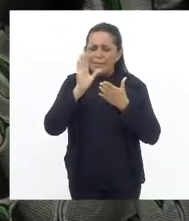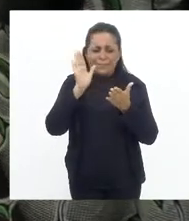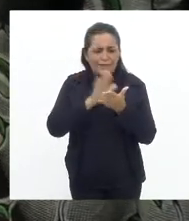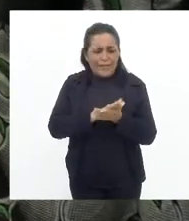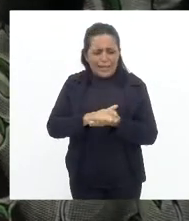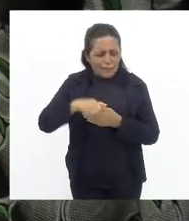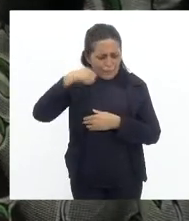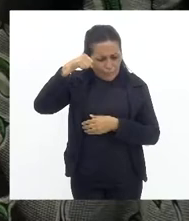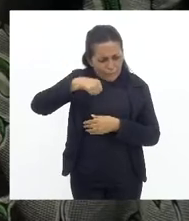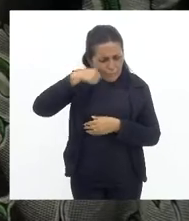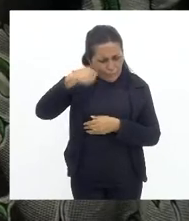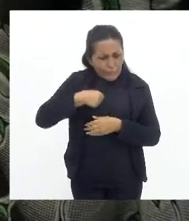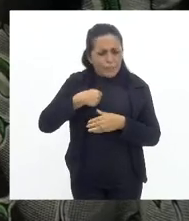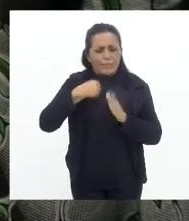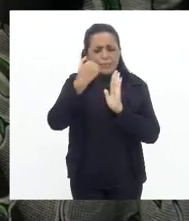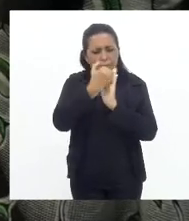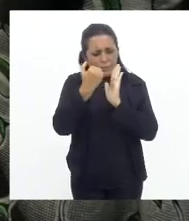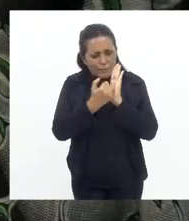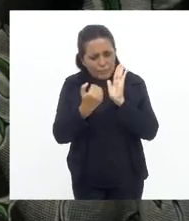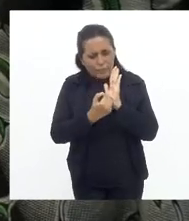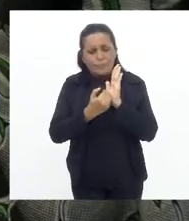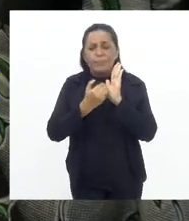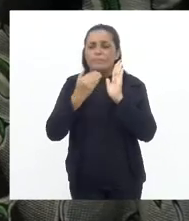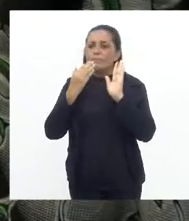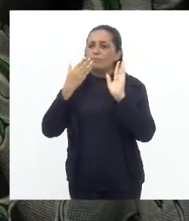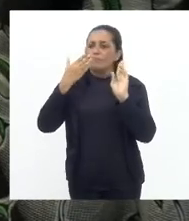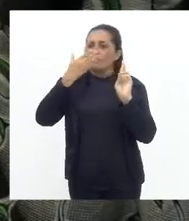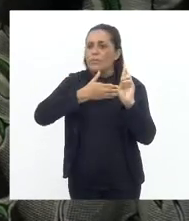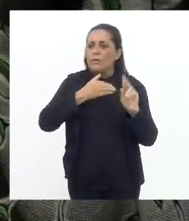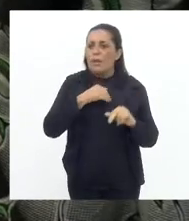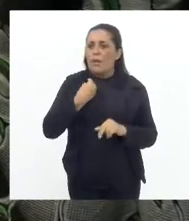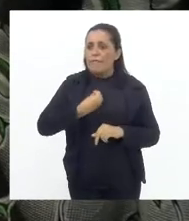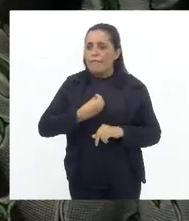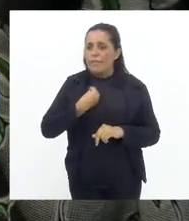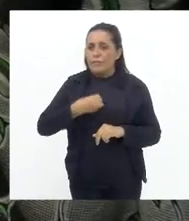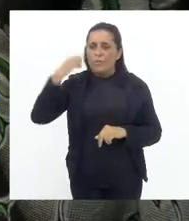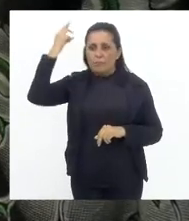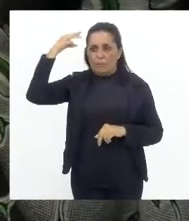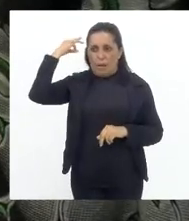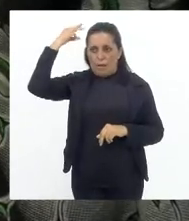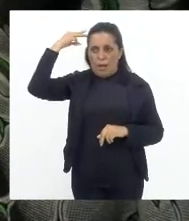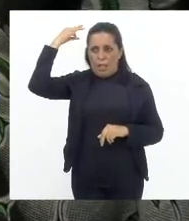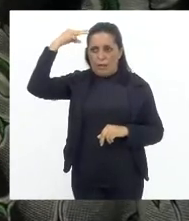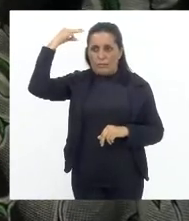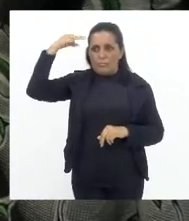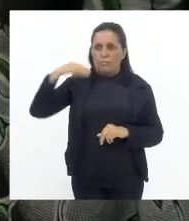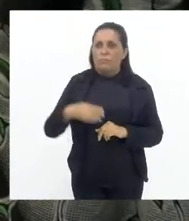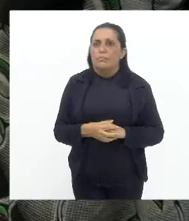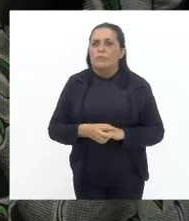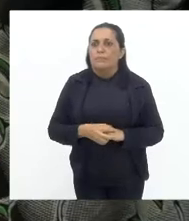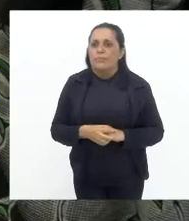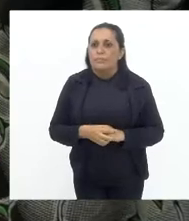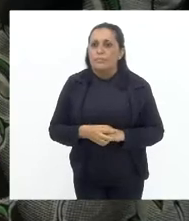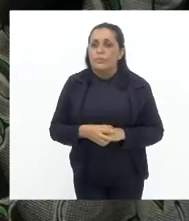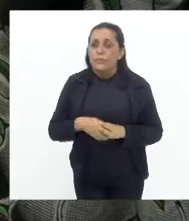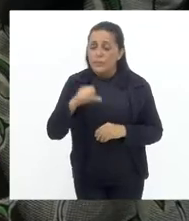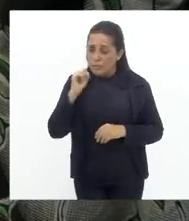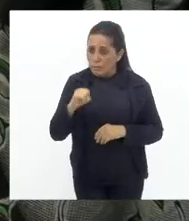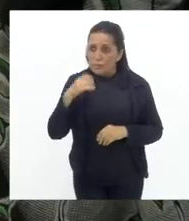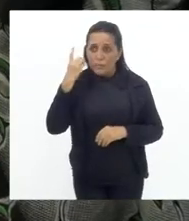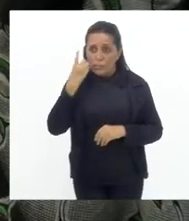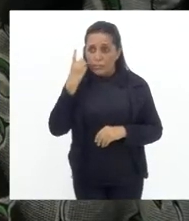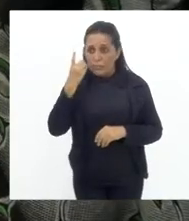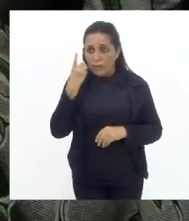filmografia ou qualquer outra obra relacionada à Vida de Marielle Franco E se o